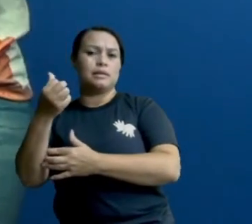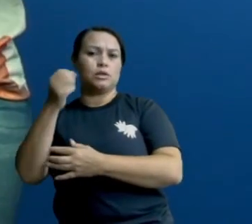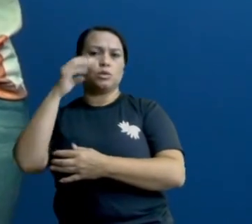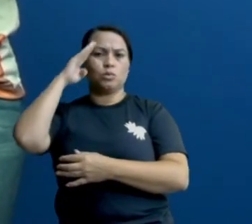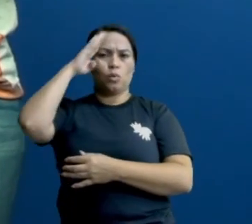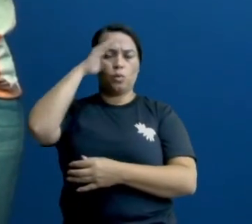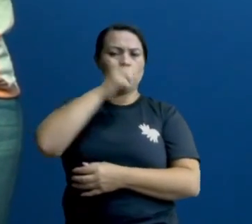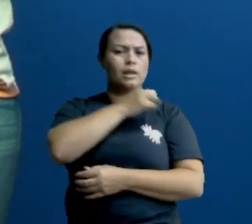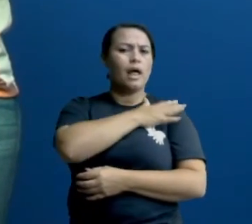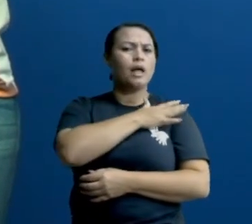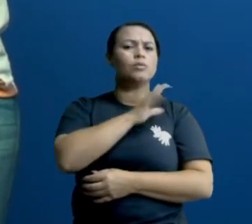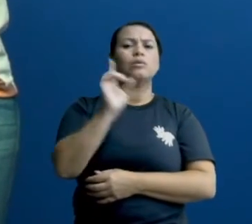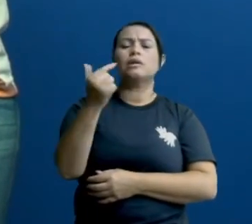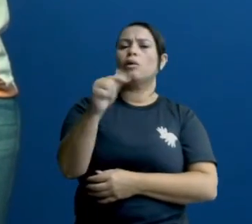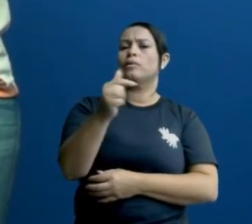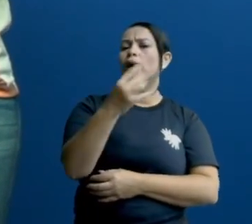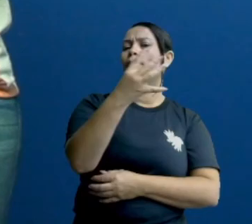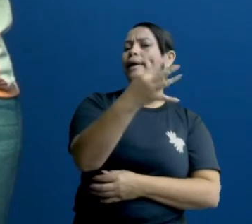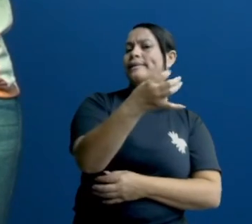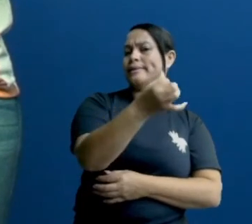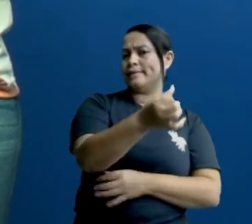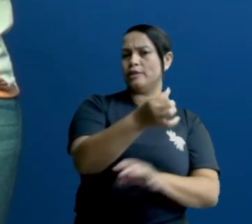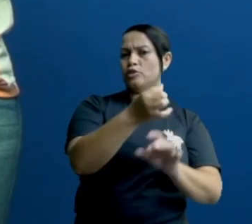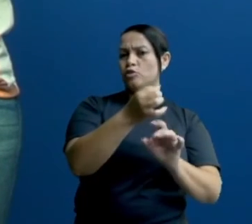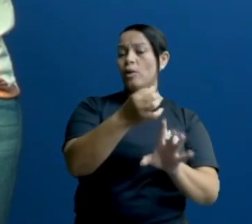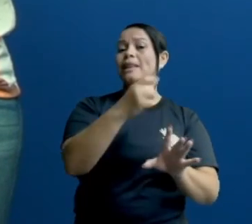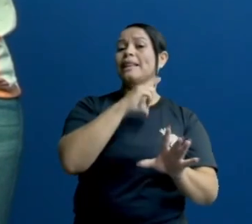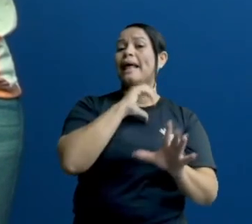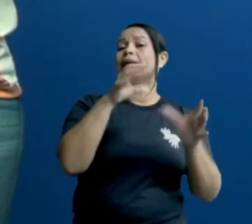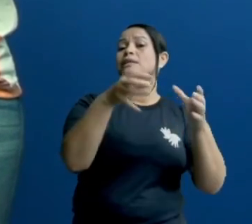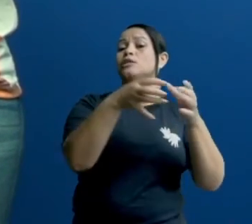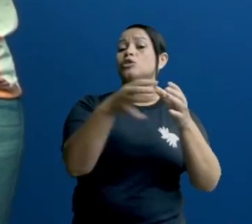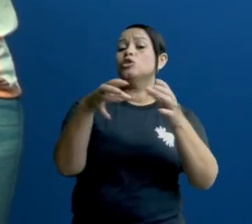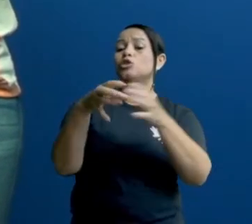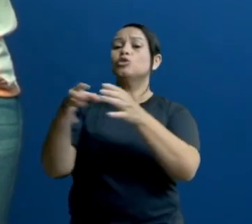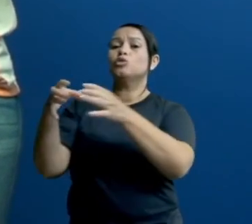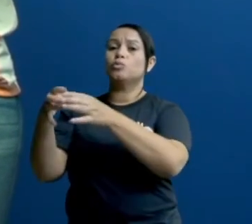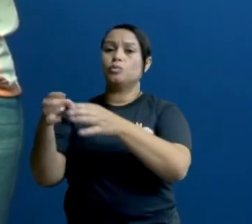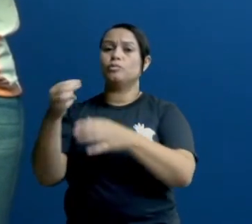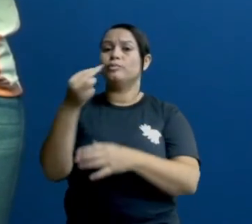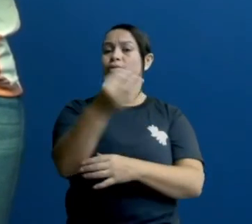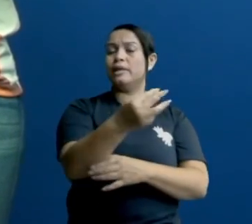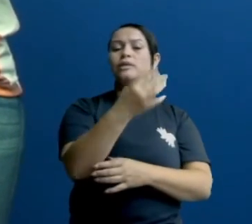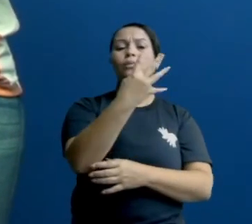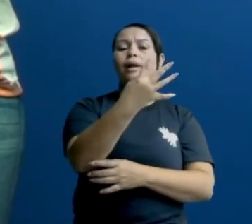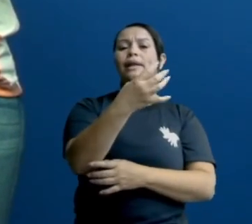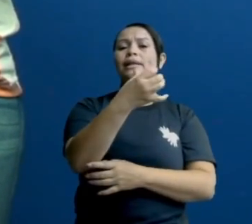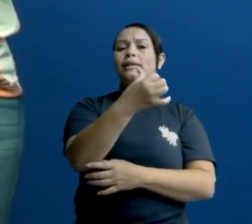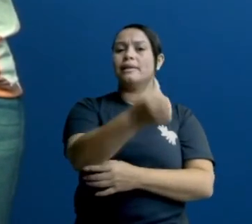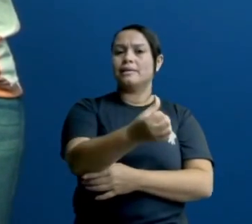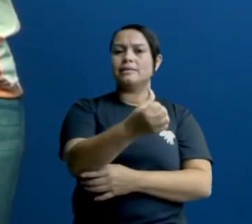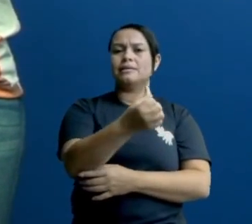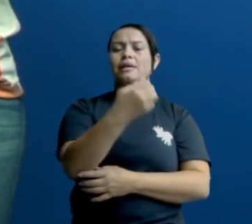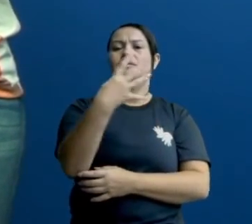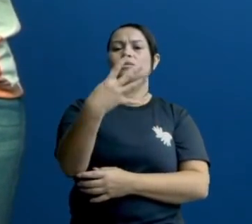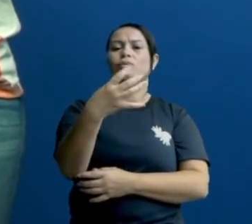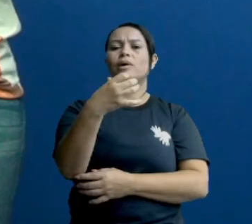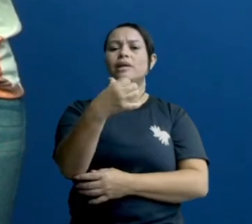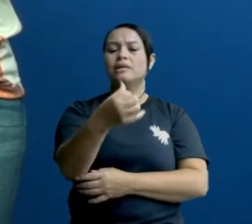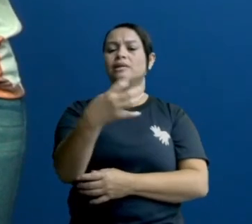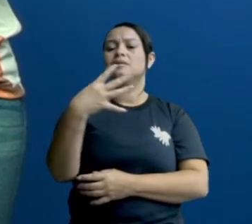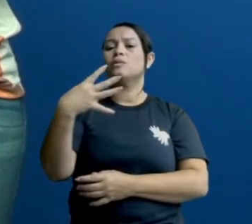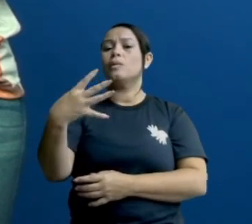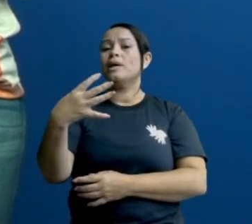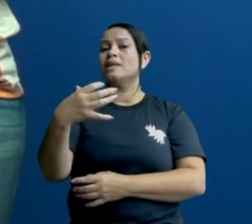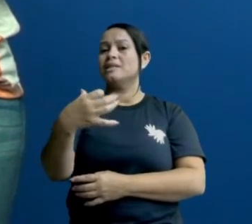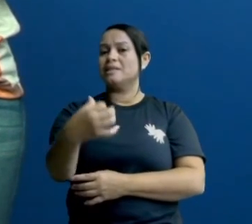Não quer dizer que a gente tem 46 soldados. A gente tem 3 grupos de 46, 46